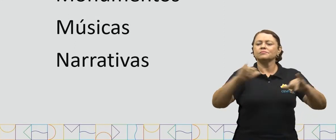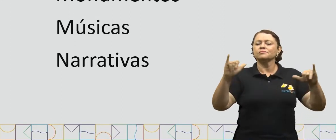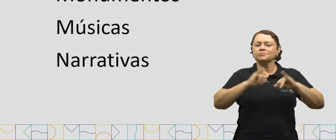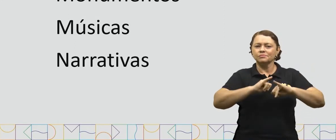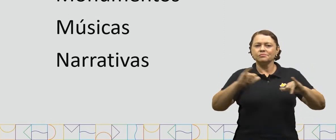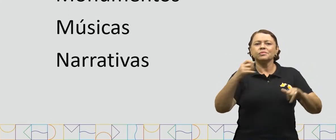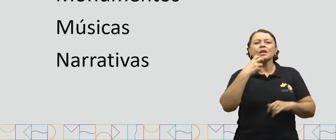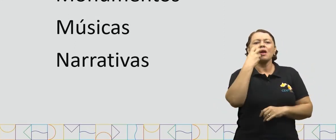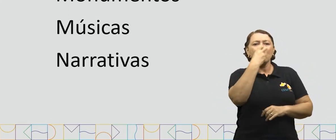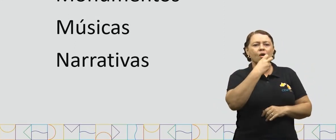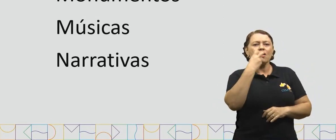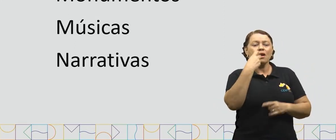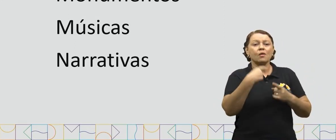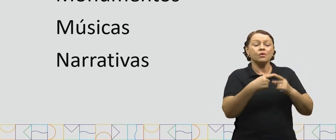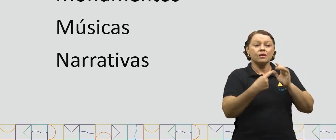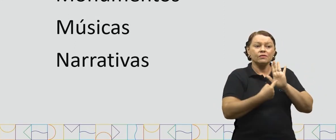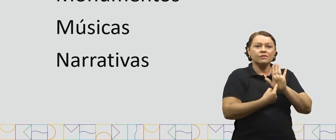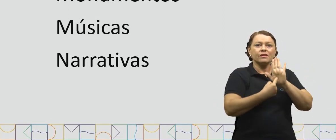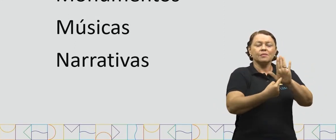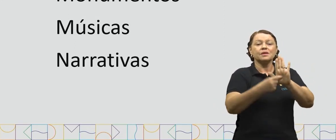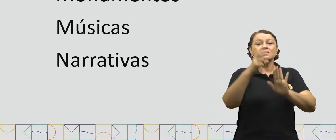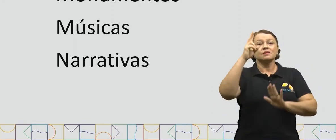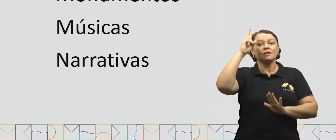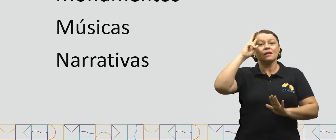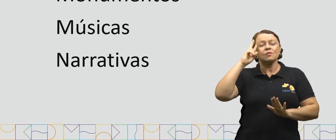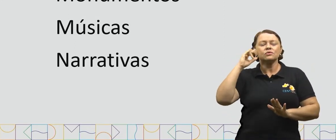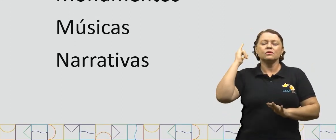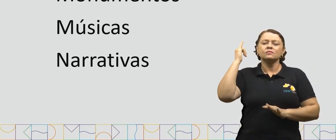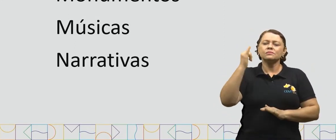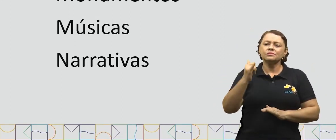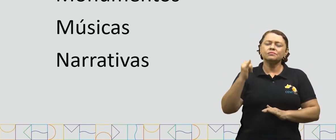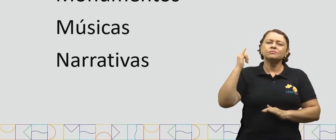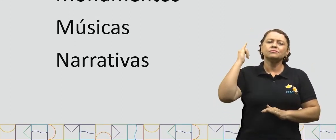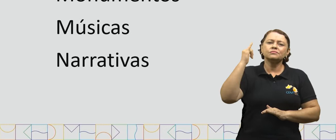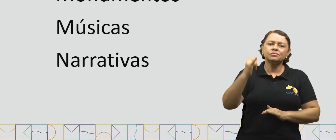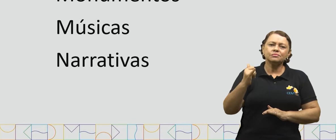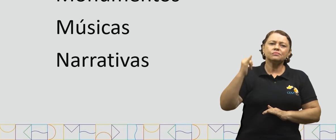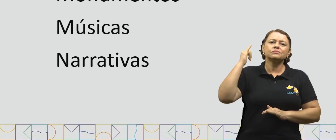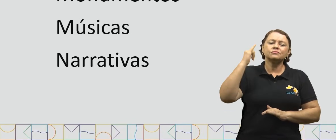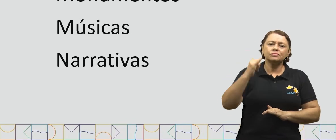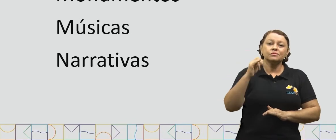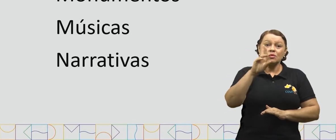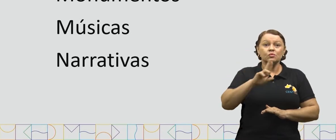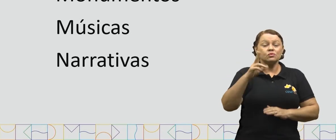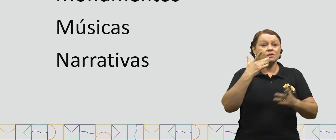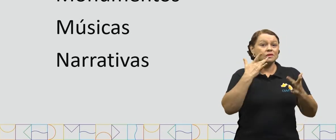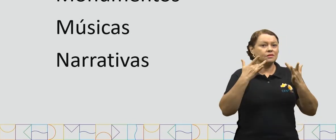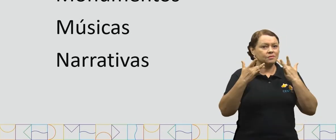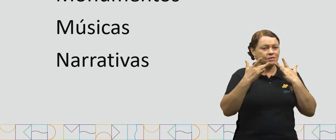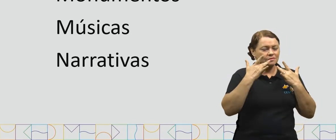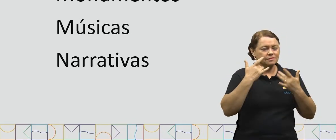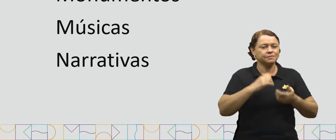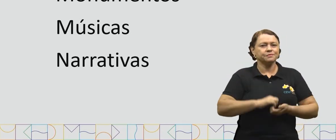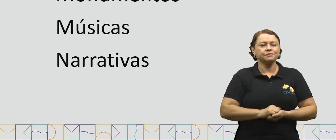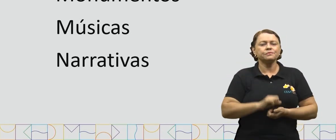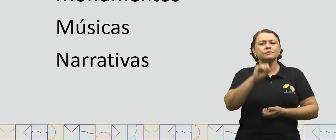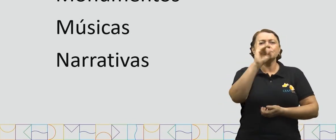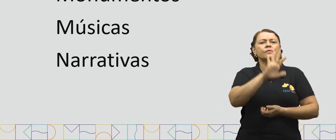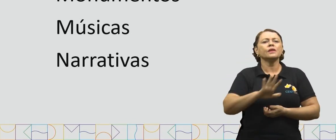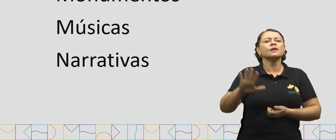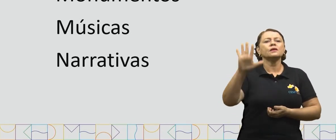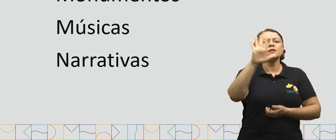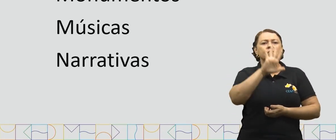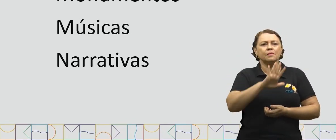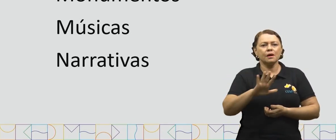oral. Você vai representar uma história e recontá-la através da dramatização. Muito bem.